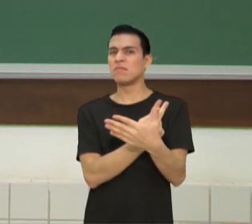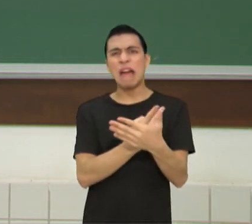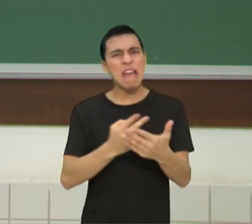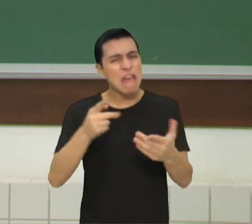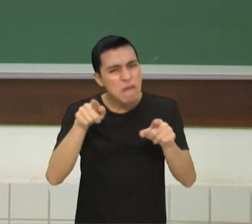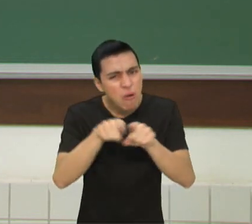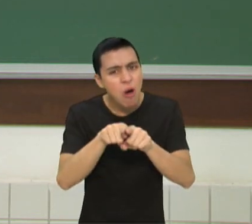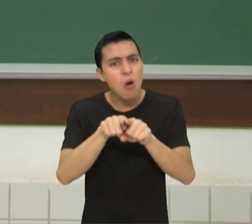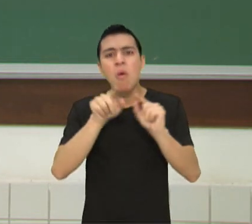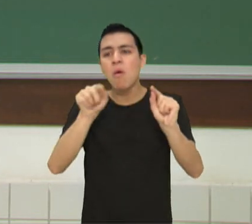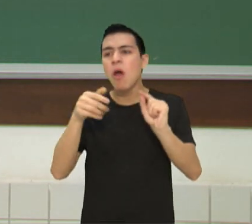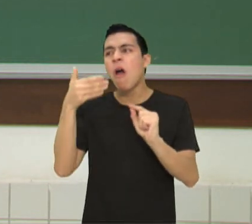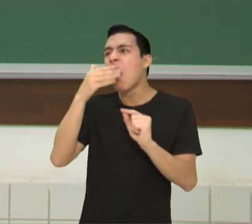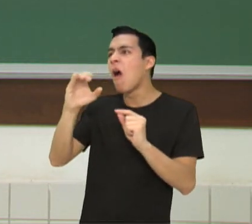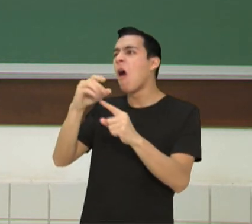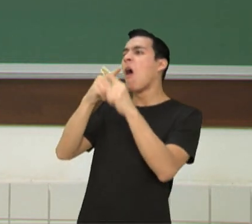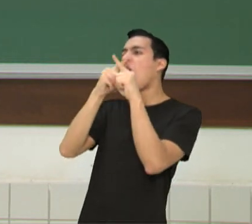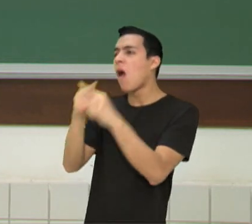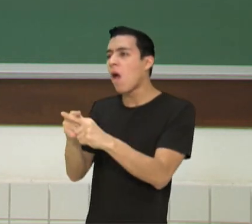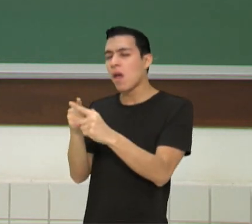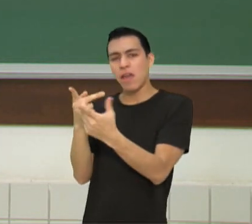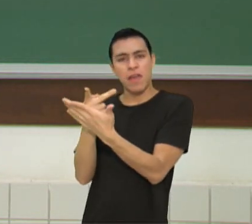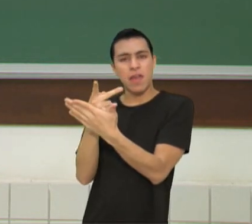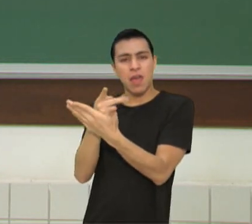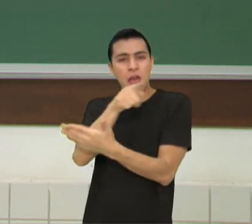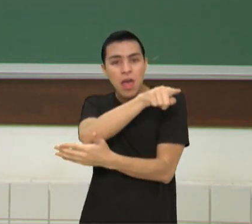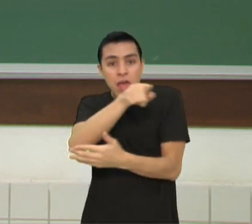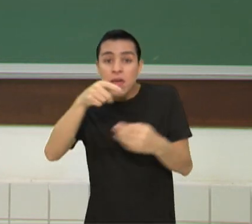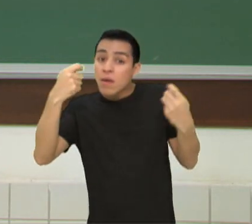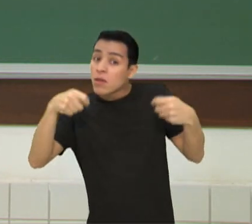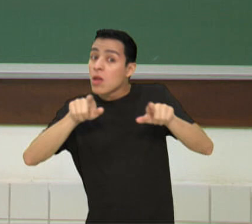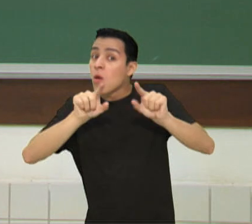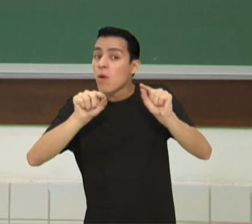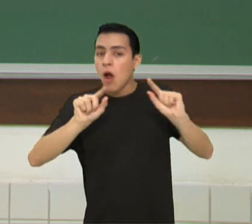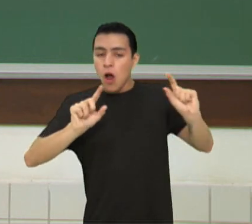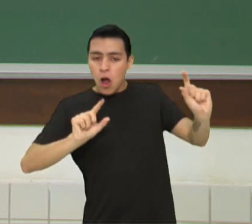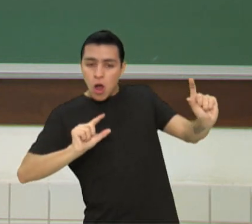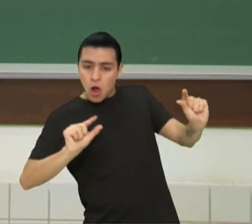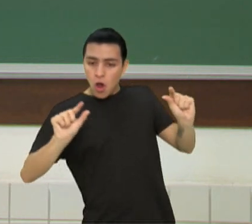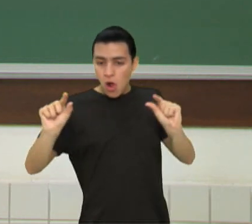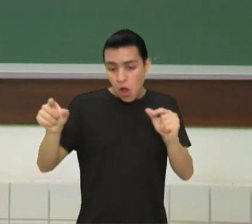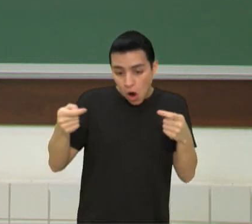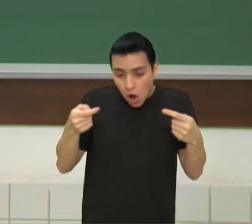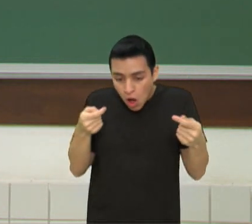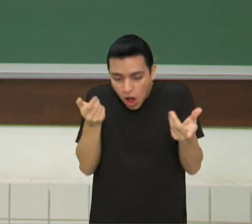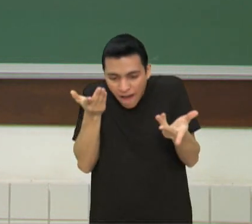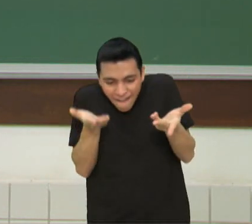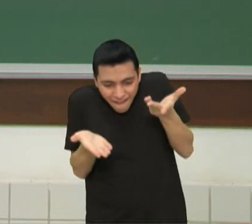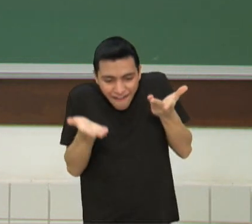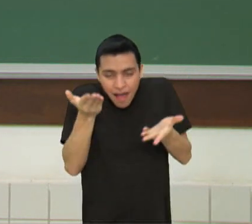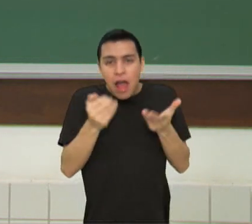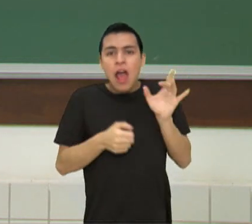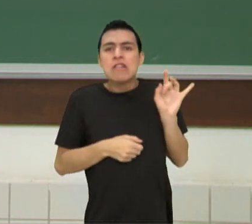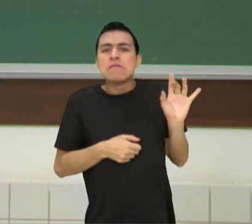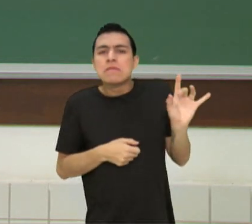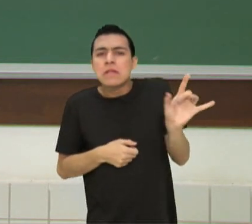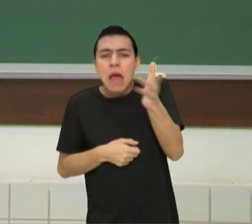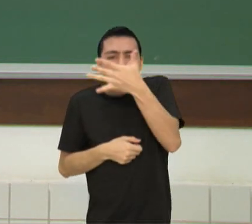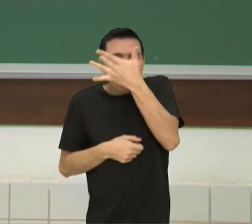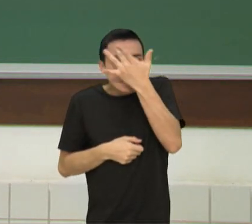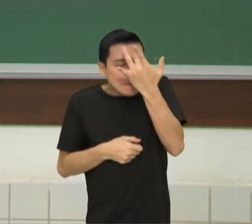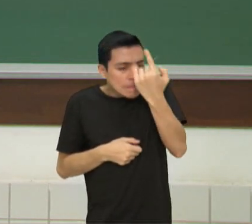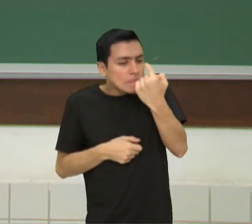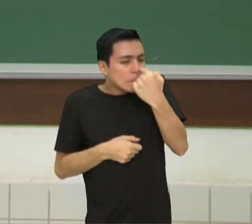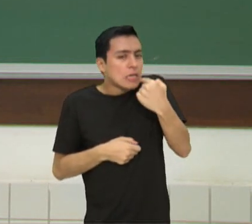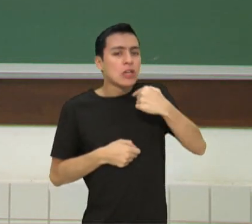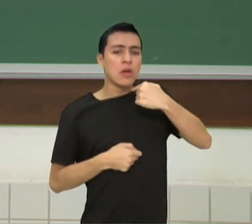erro de não comer carboidratos. Você deve sim procurar a dose adequada. Cada pessoa tem